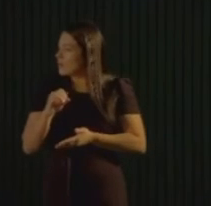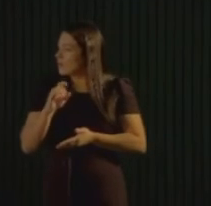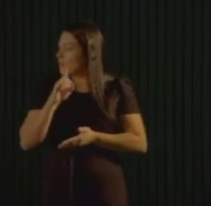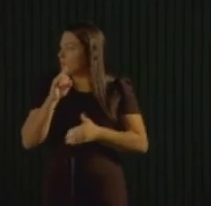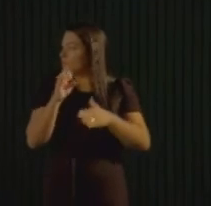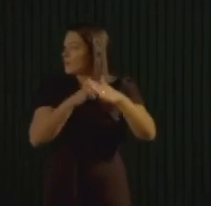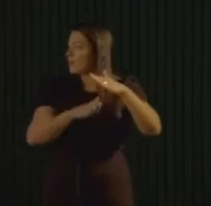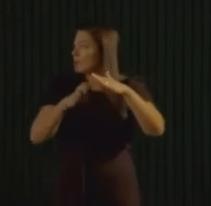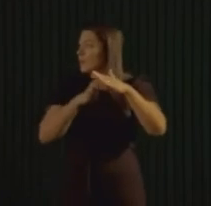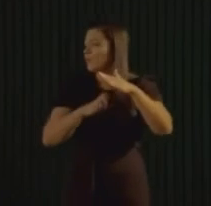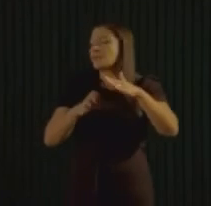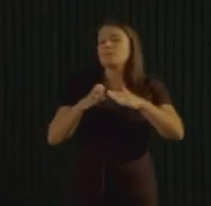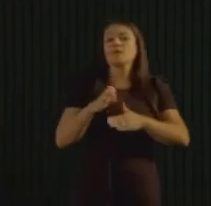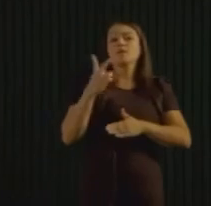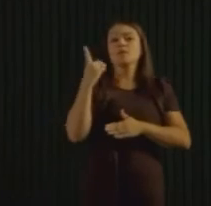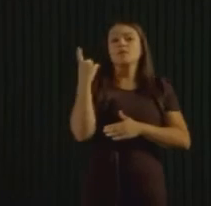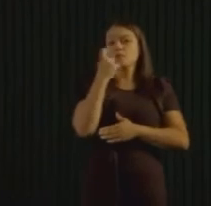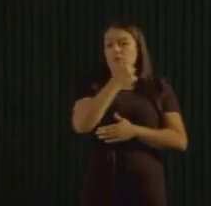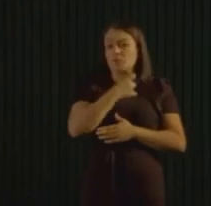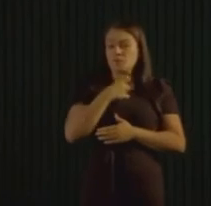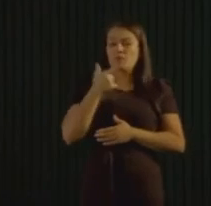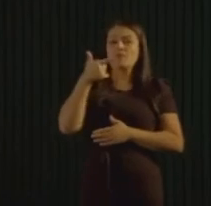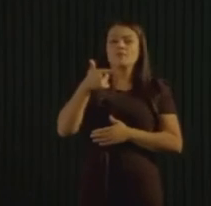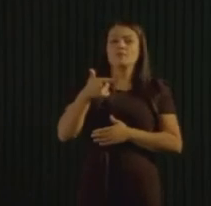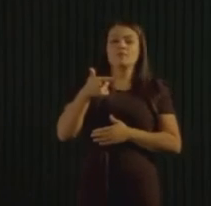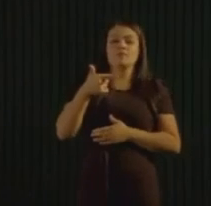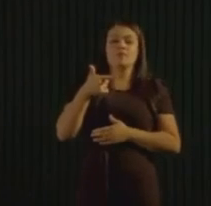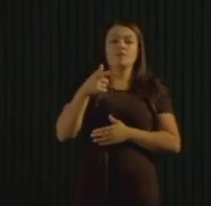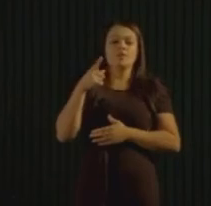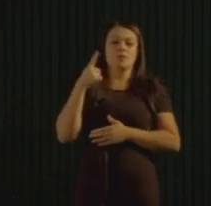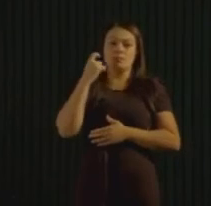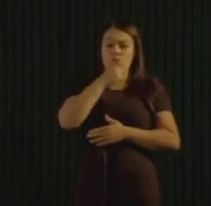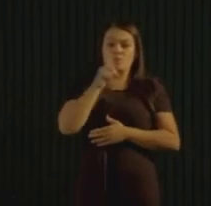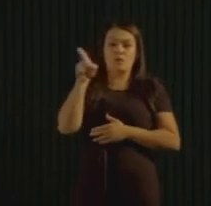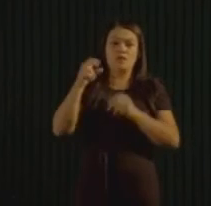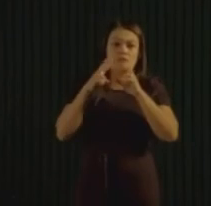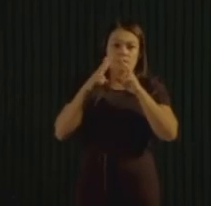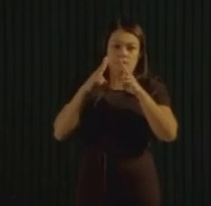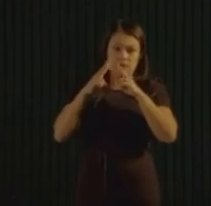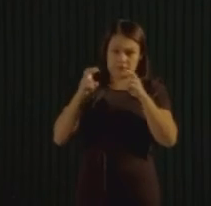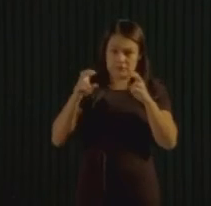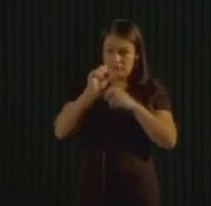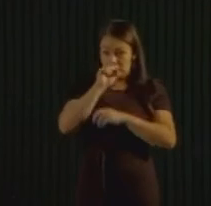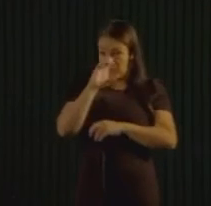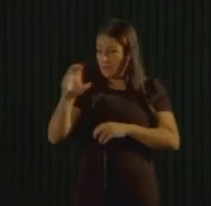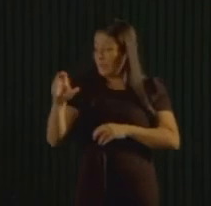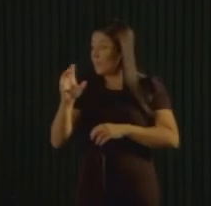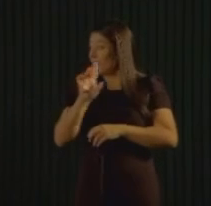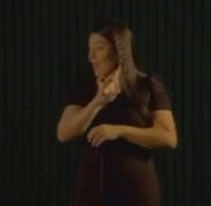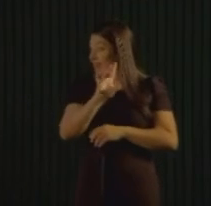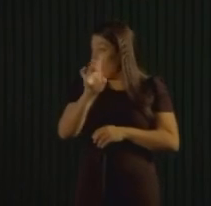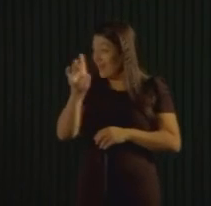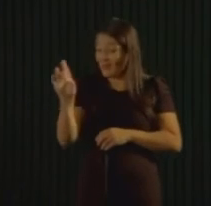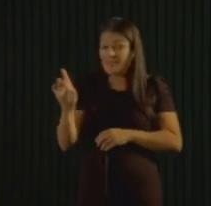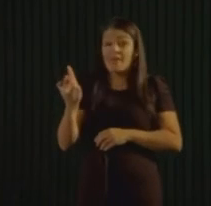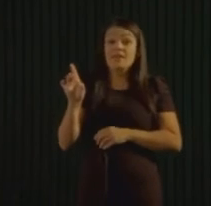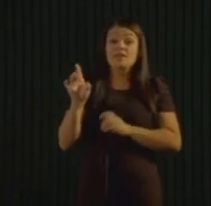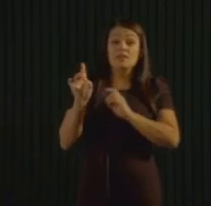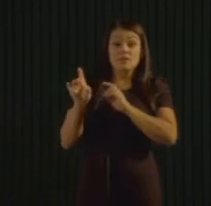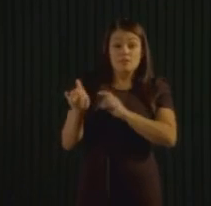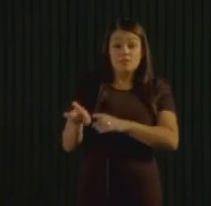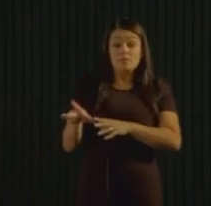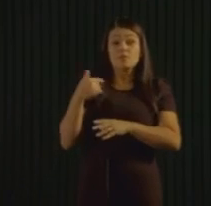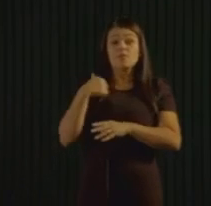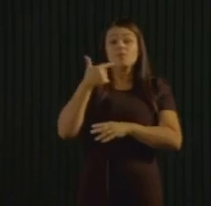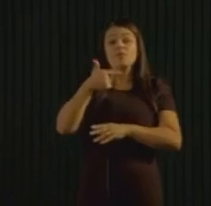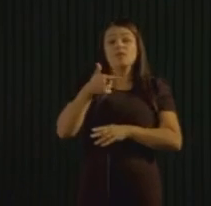marca de Santa Catarina, uma empresa de superfoods. A cada 25 gramas de lixo, a cada produto vendido, 25